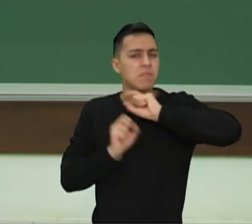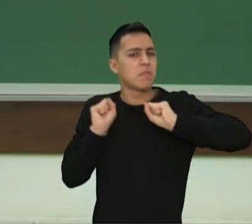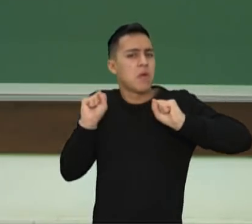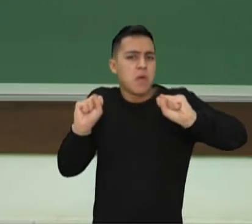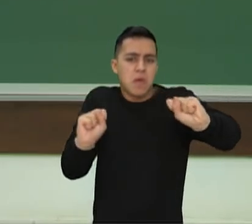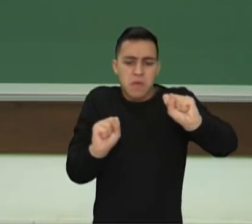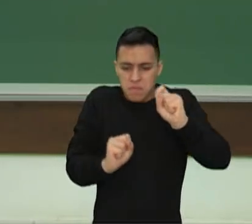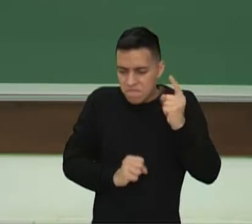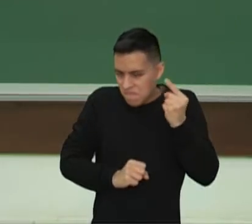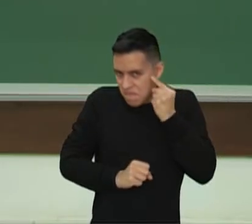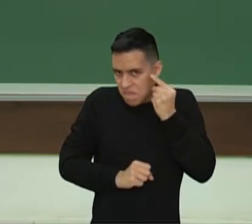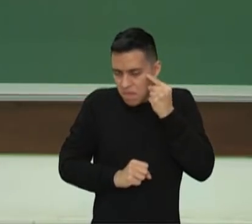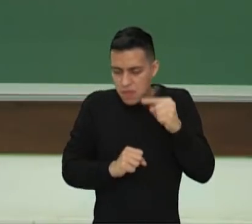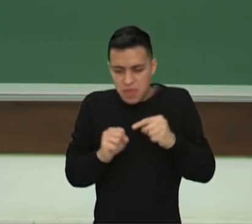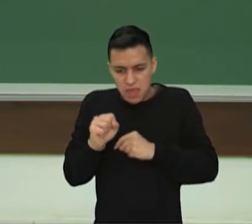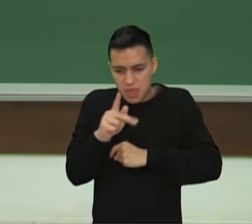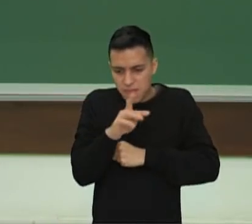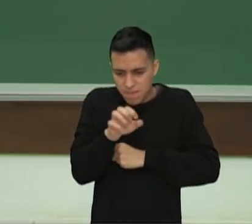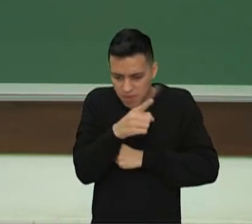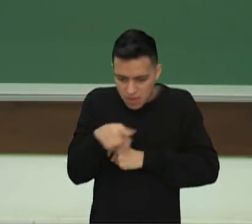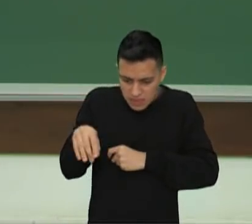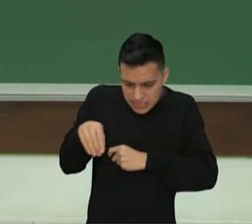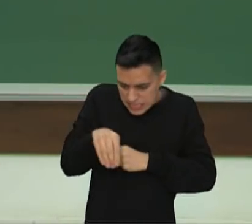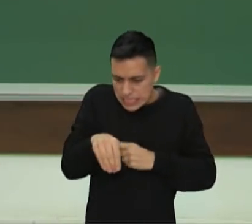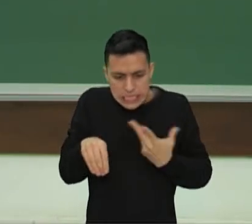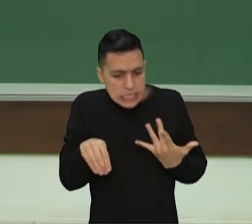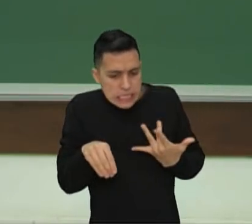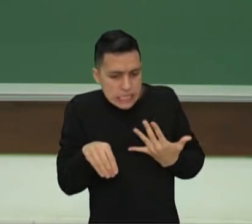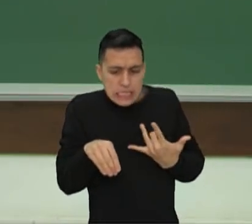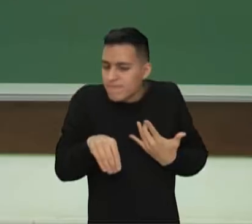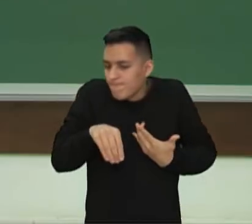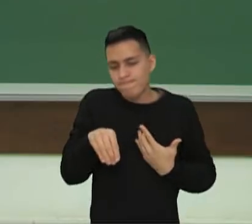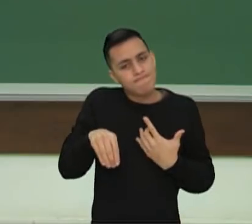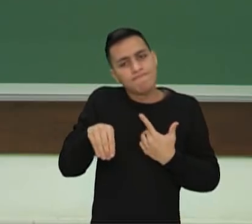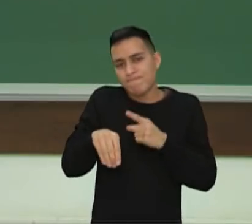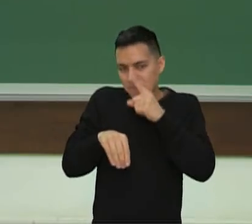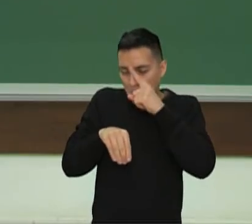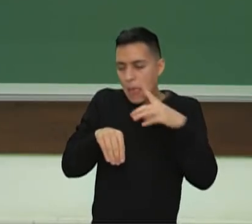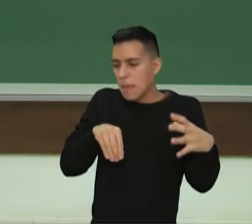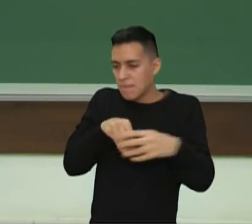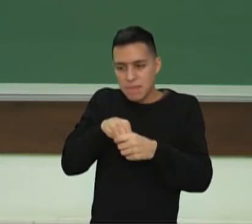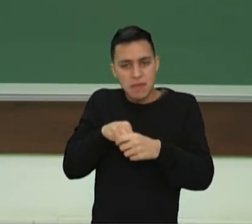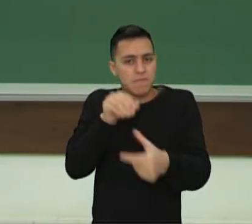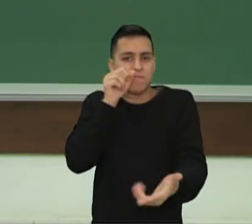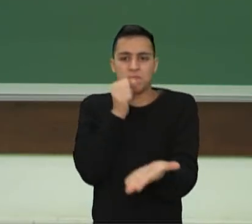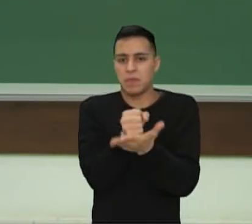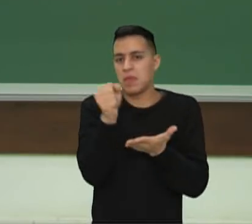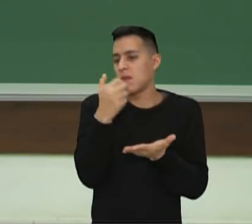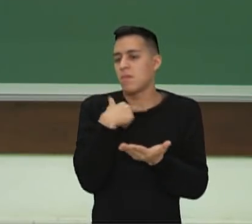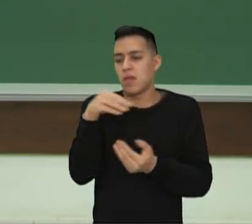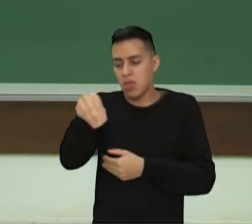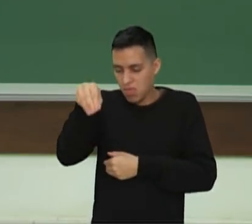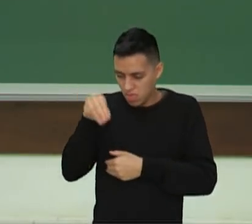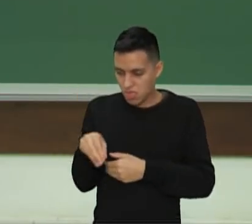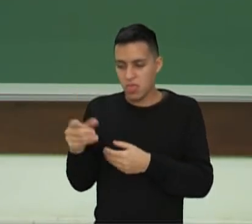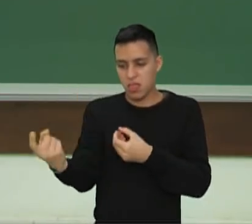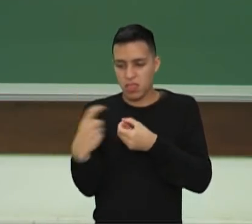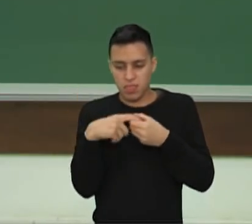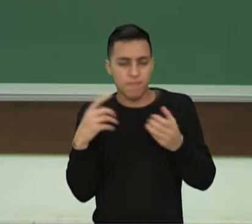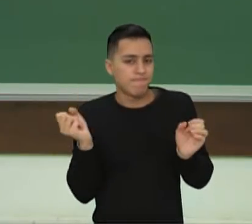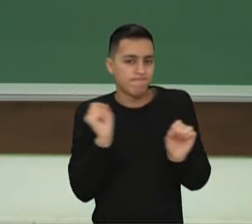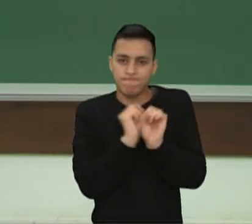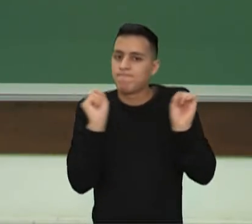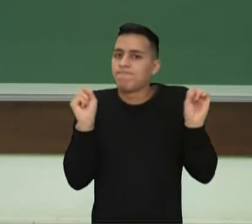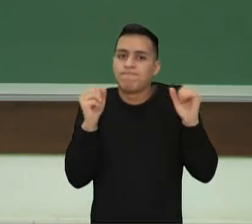pode pôr o teu peão ali e não tem como escapar de uma captura, mas você não pode voltar, você não pode ir para o lado. Você vai ter que deixar